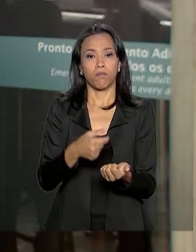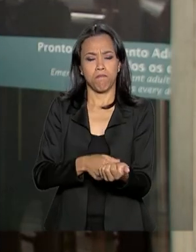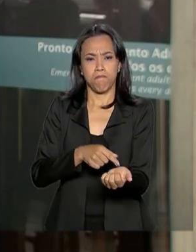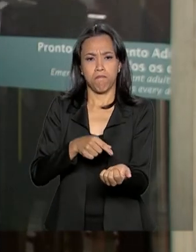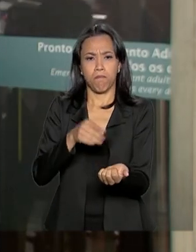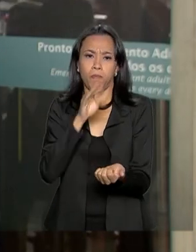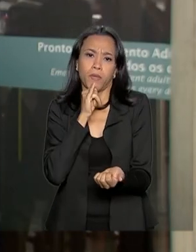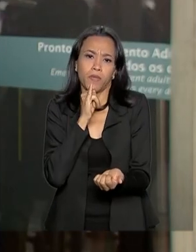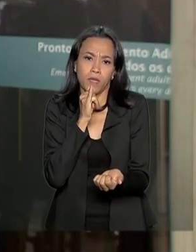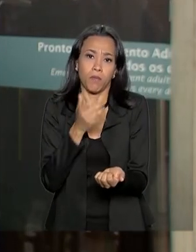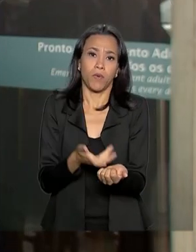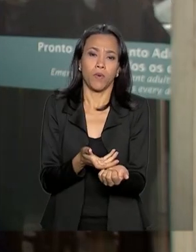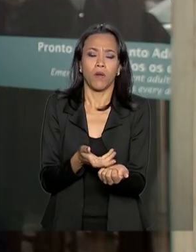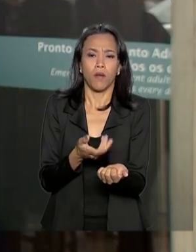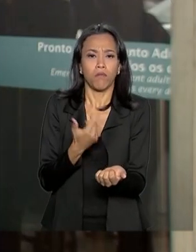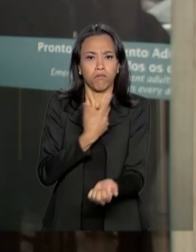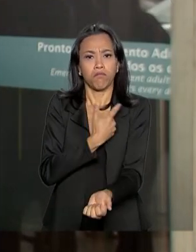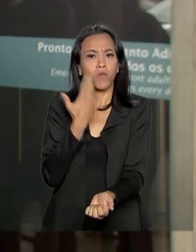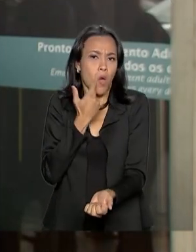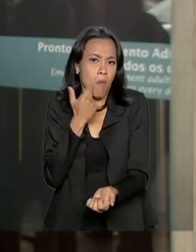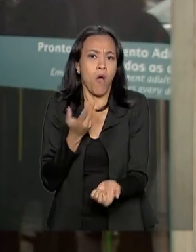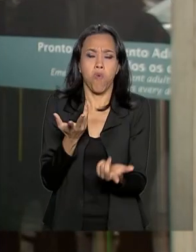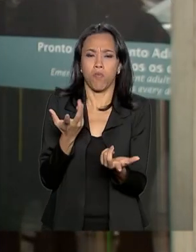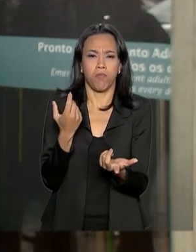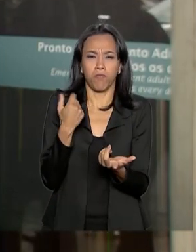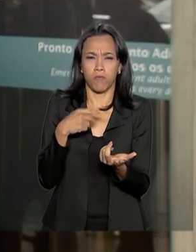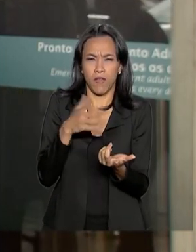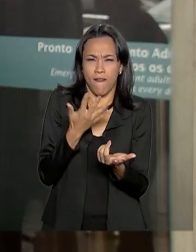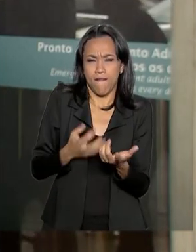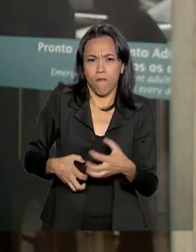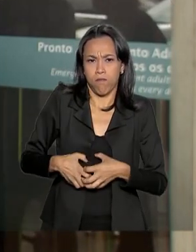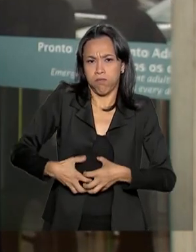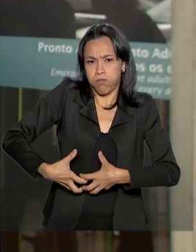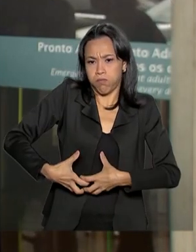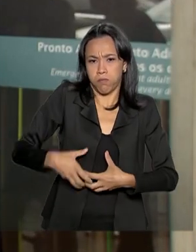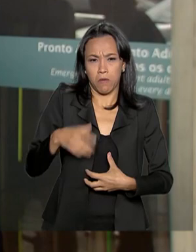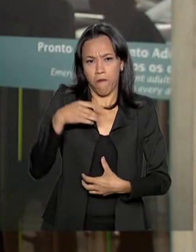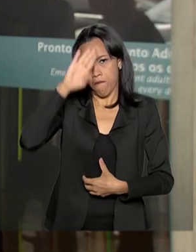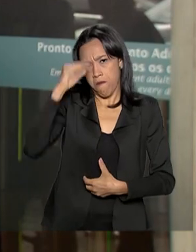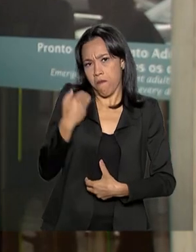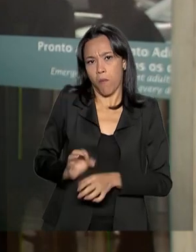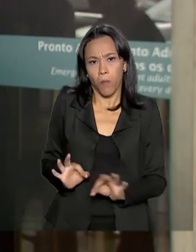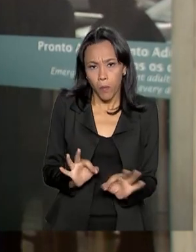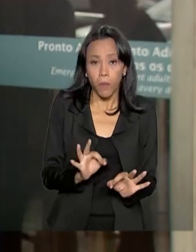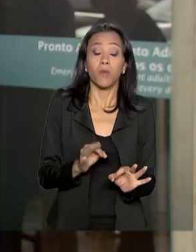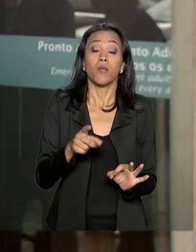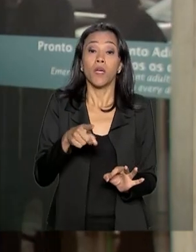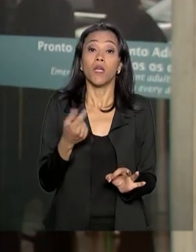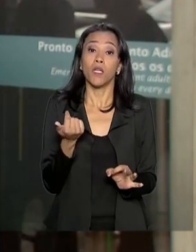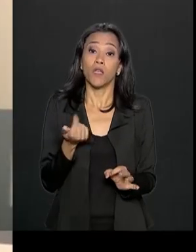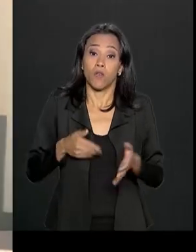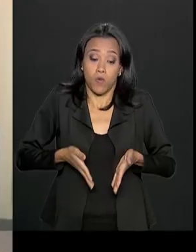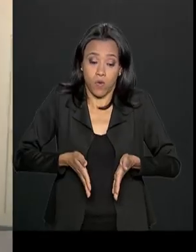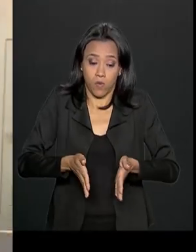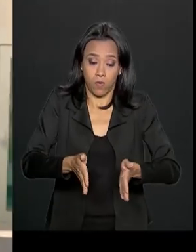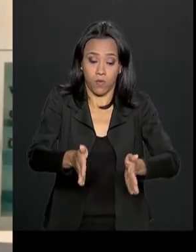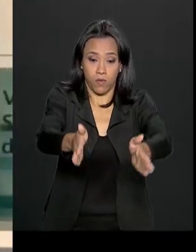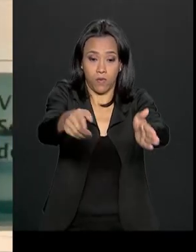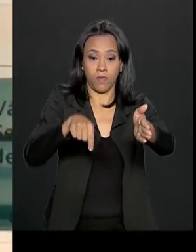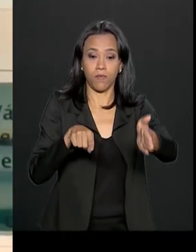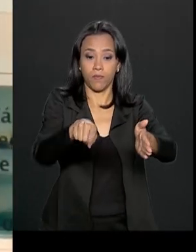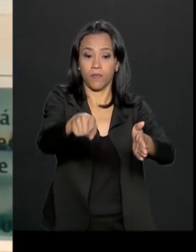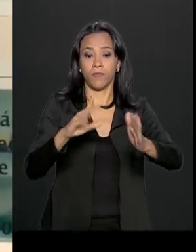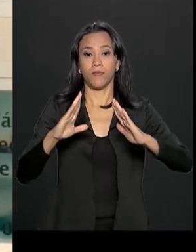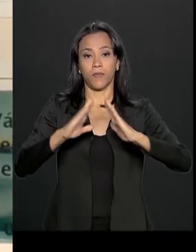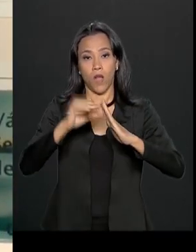infecção por exemplo permanecem normais o presidente voltou a se exercitar pelos corredores do hospital albert einstein